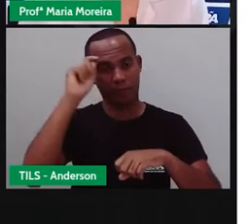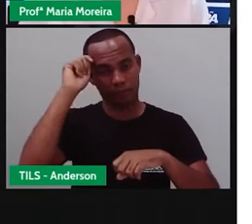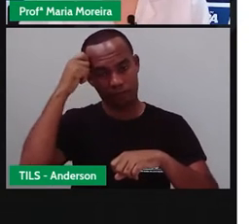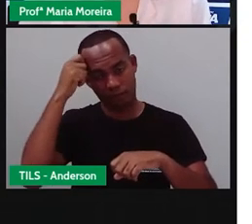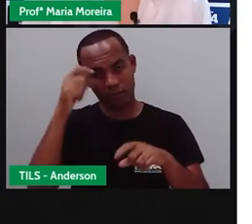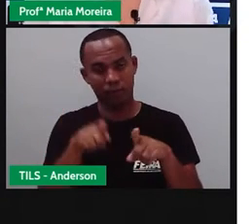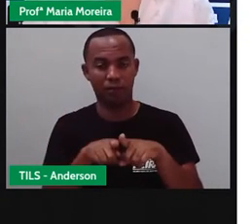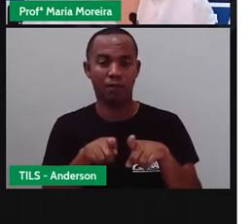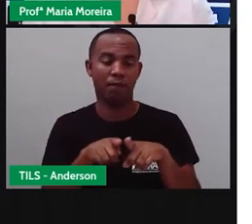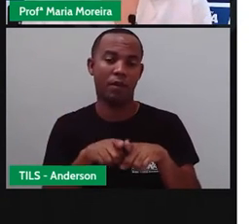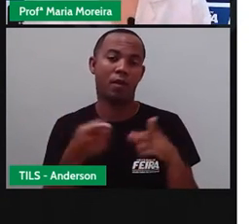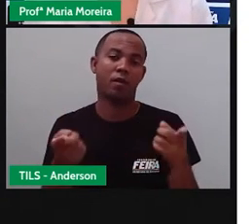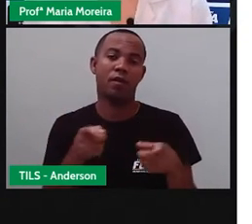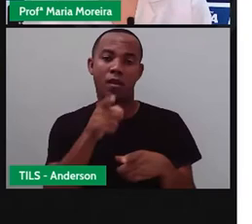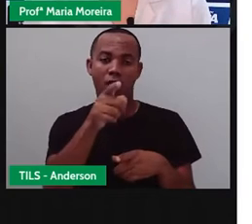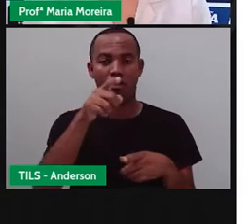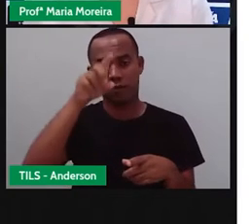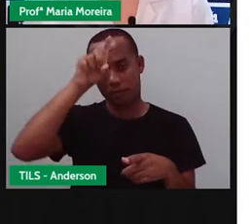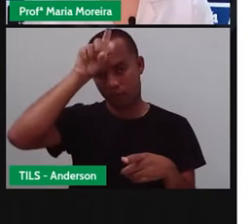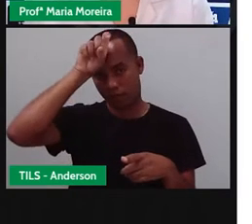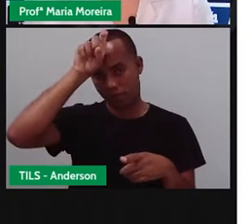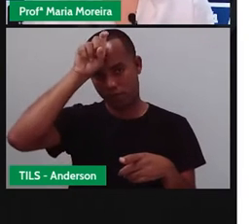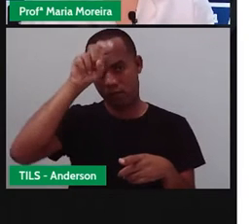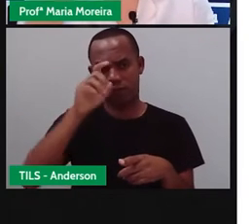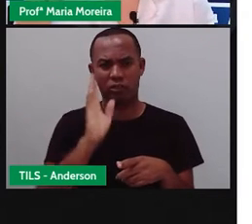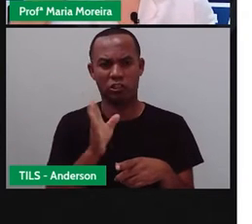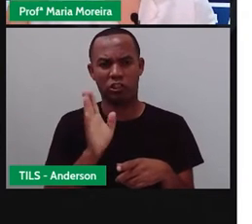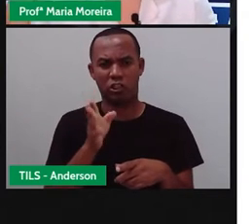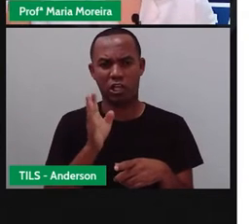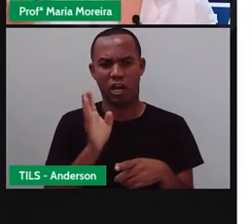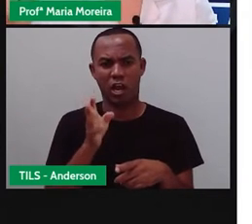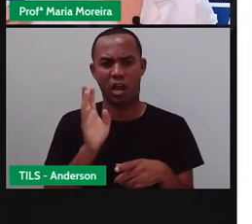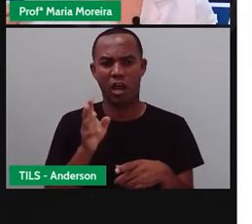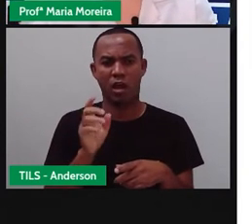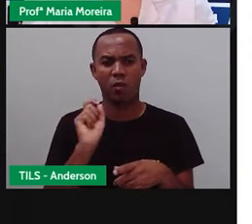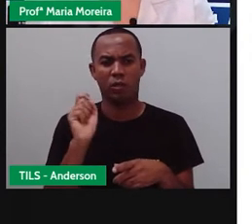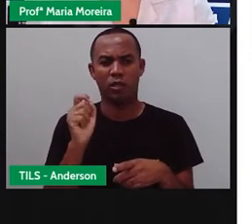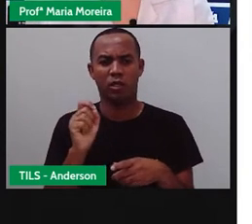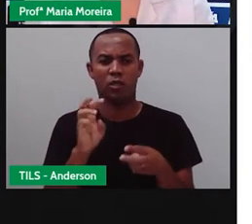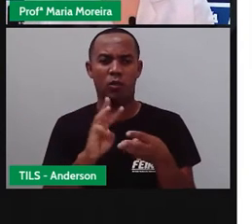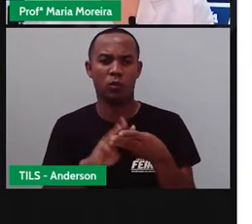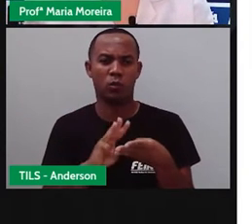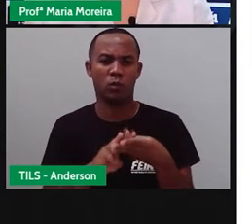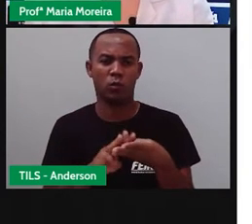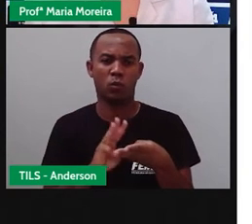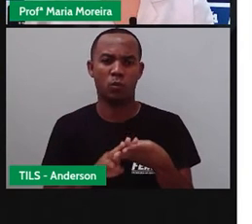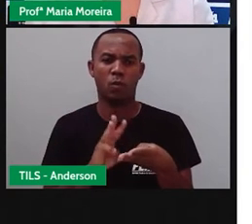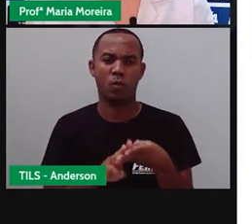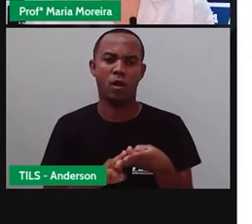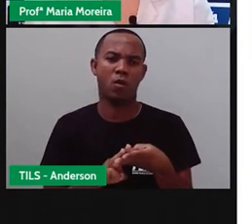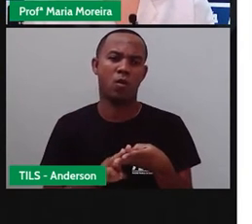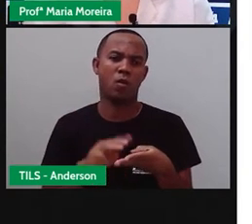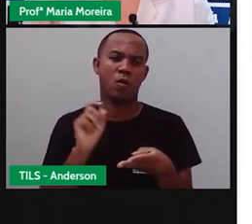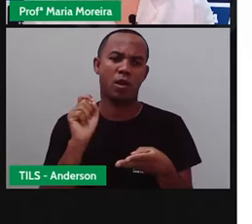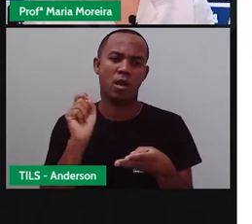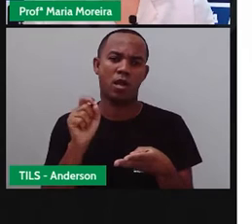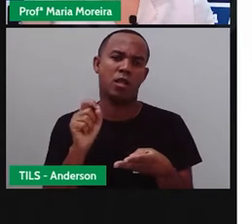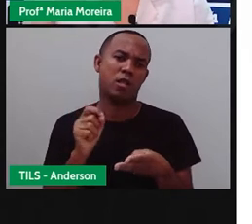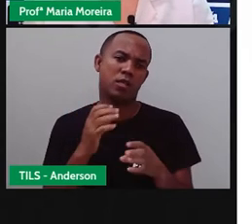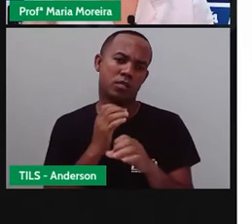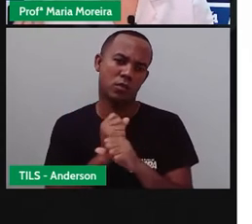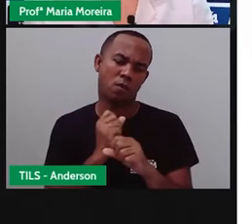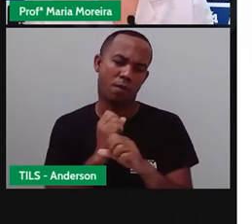conteúdo aqui para você ele falou sobre os egípcios sobre o que os números né e os egípcios eles usavam que